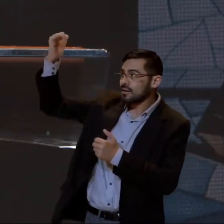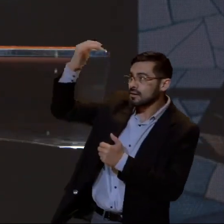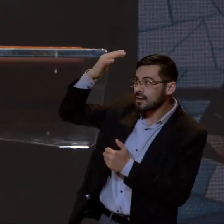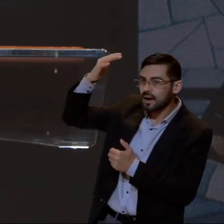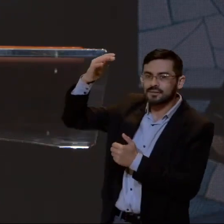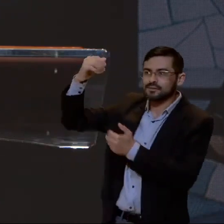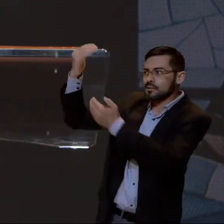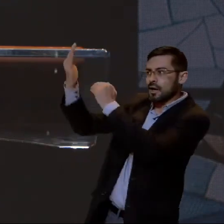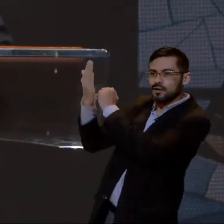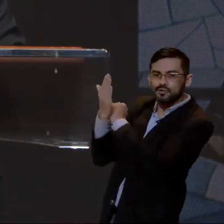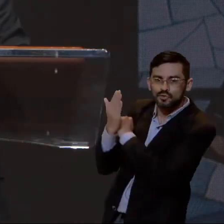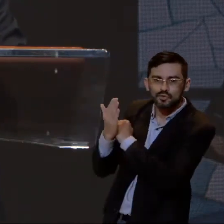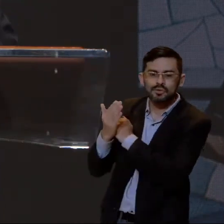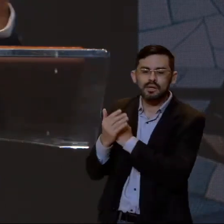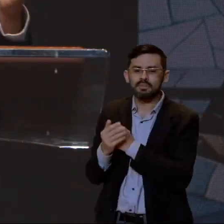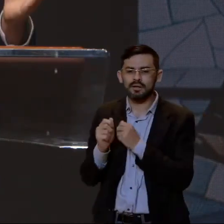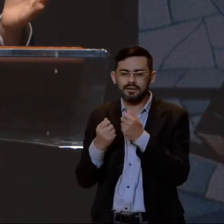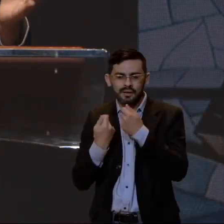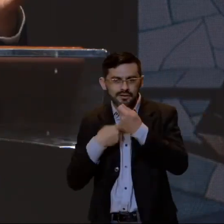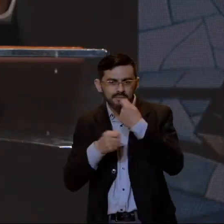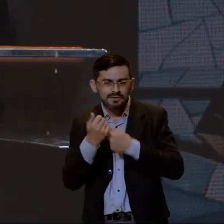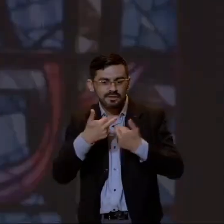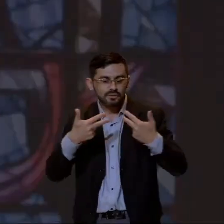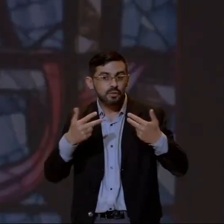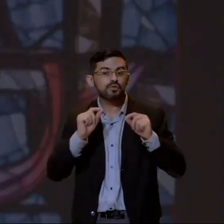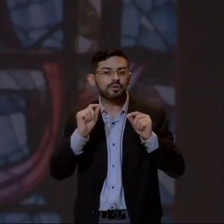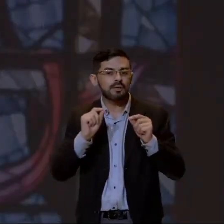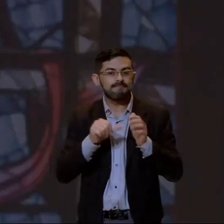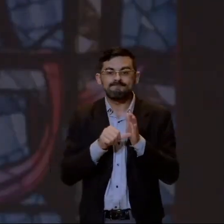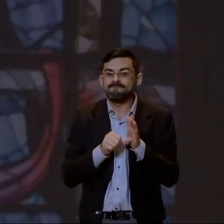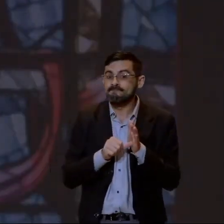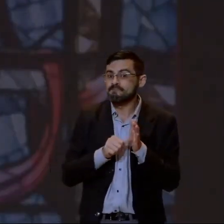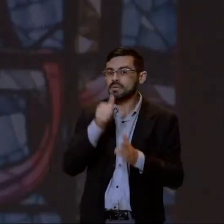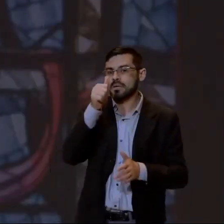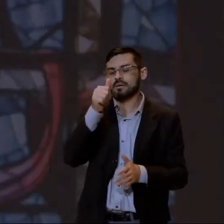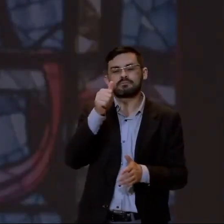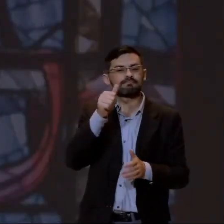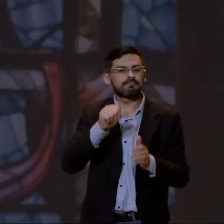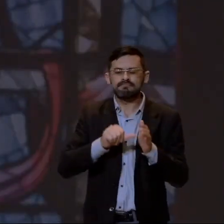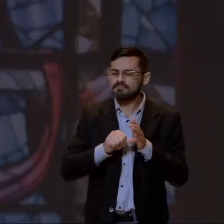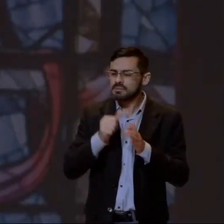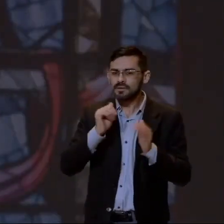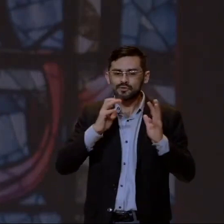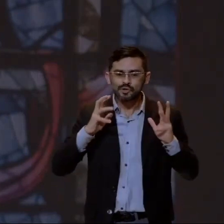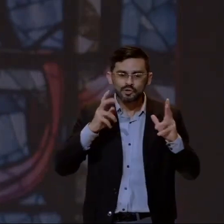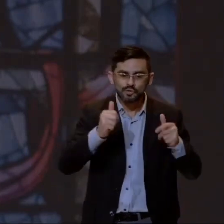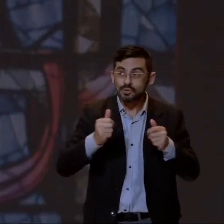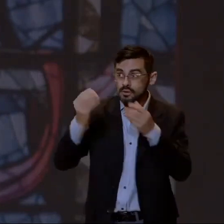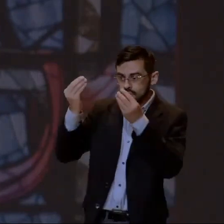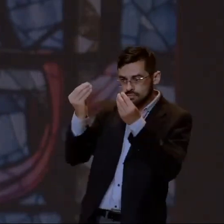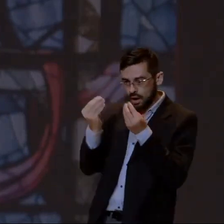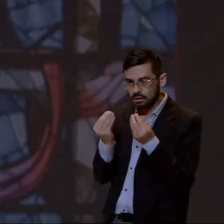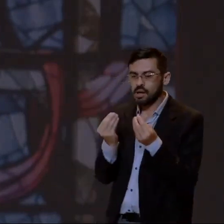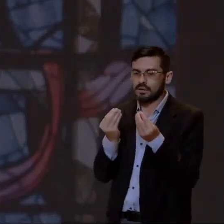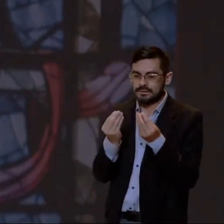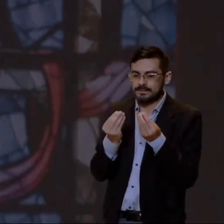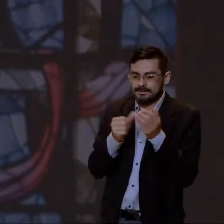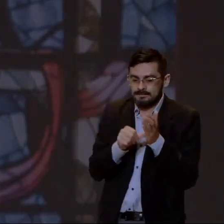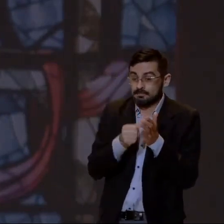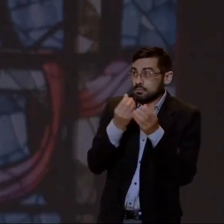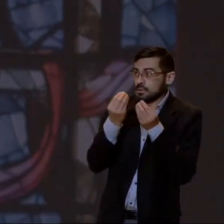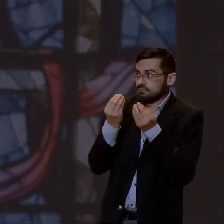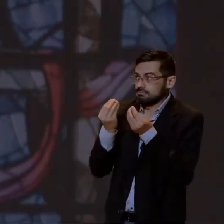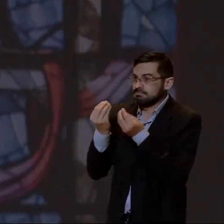Deus, para administrar todas as coisas, pega as primícias daquilo que Deus te dá e oferece no altar do